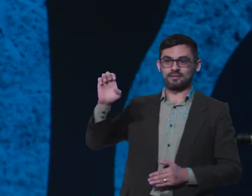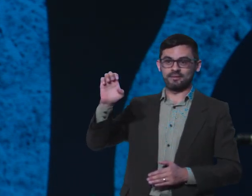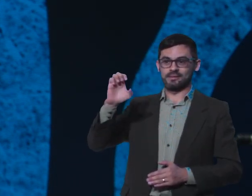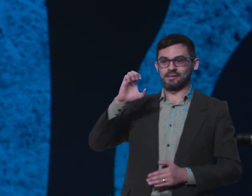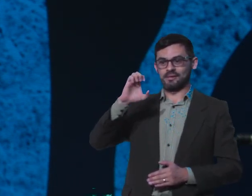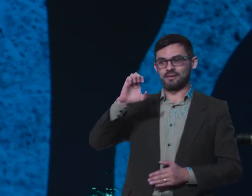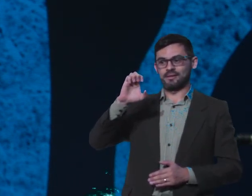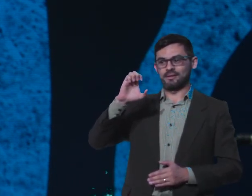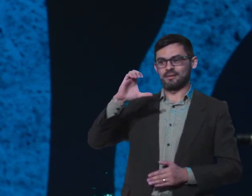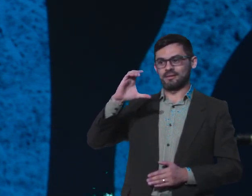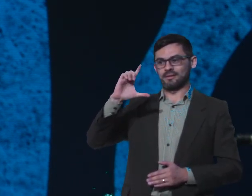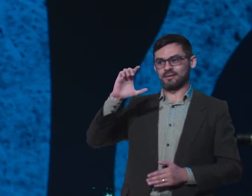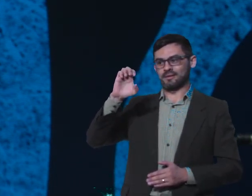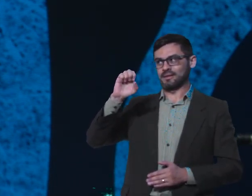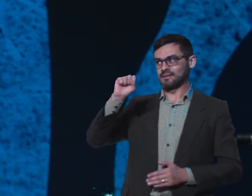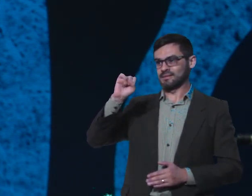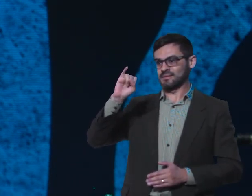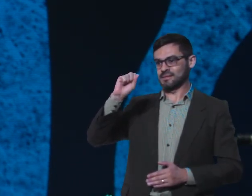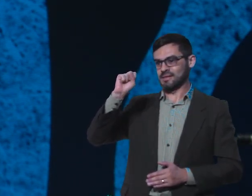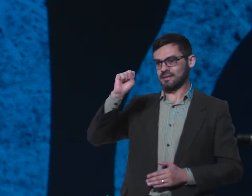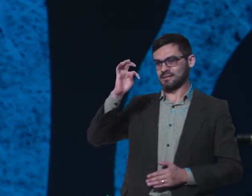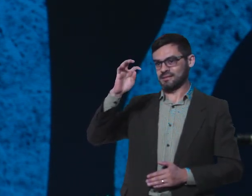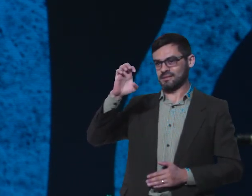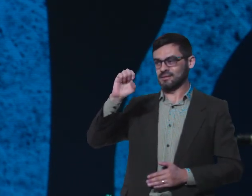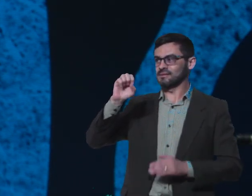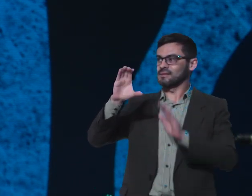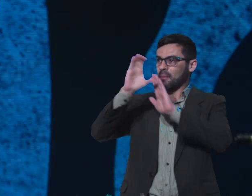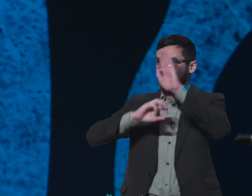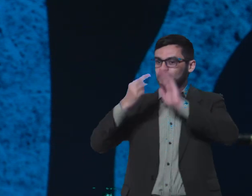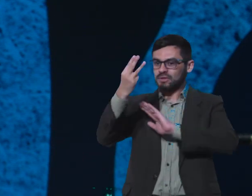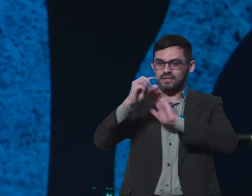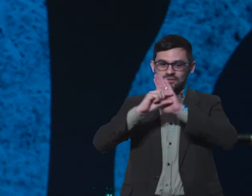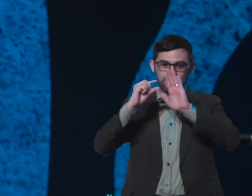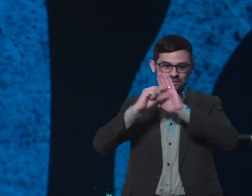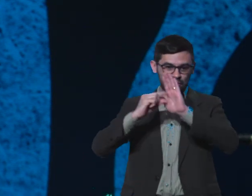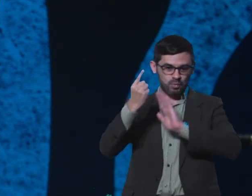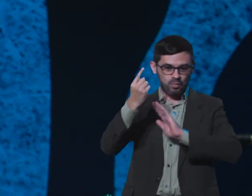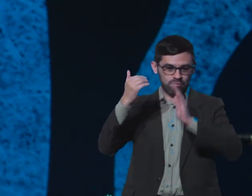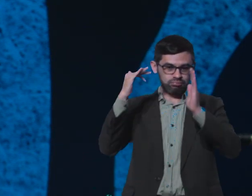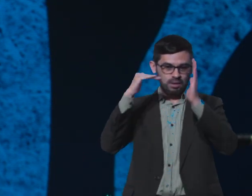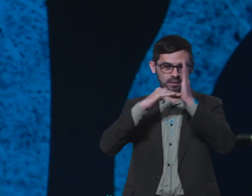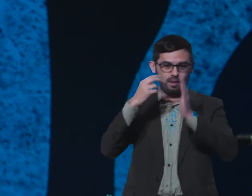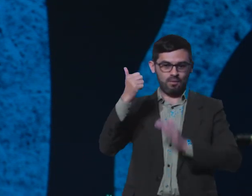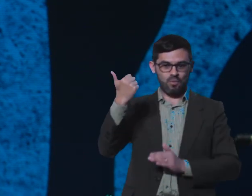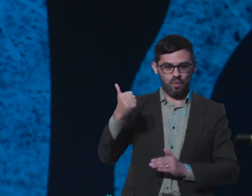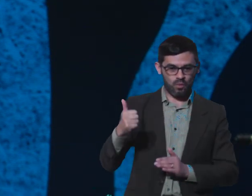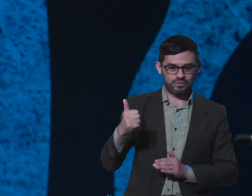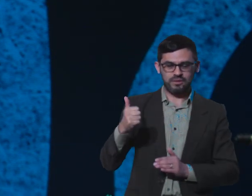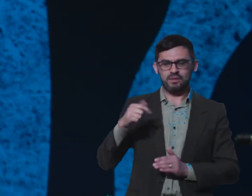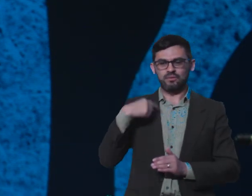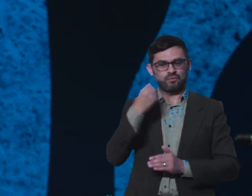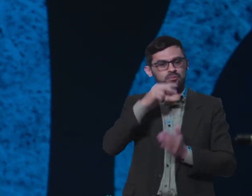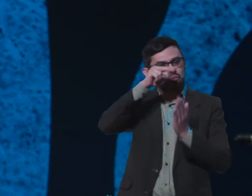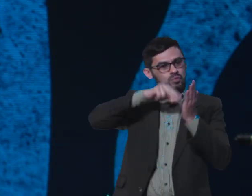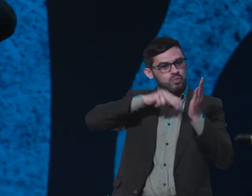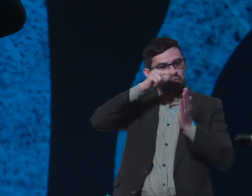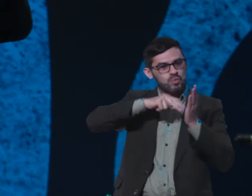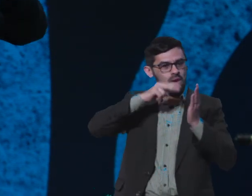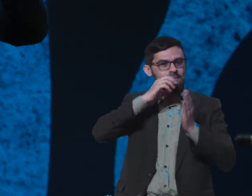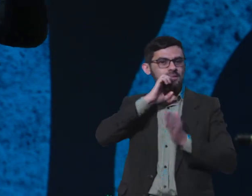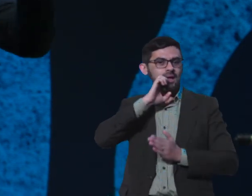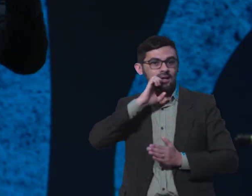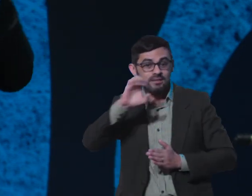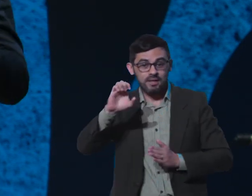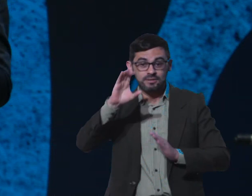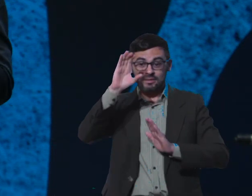capítulo 3, versículo 1 ao versículo 11. Eclesiastes, capítulo 3, do versículo 1